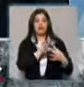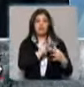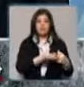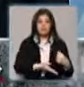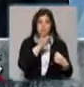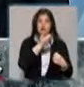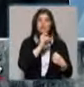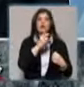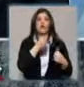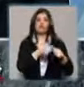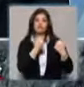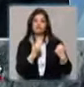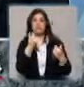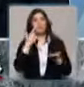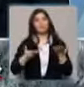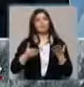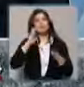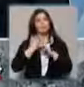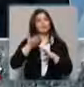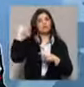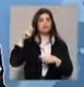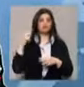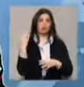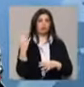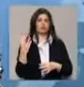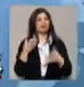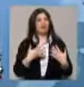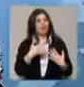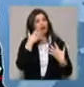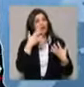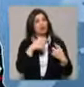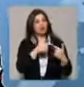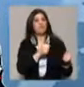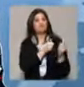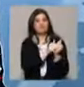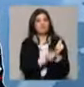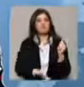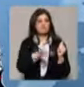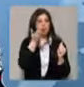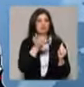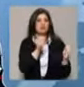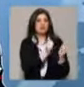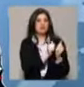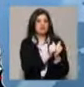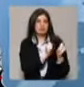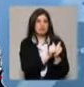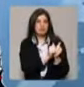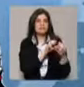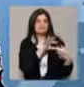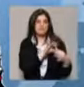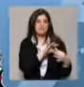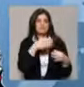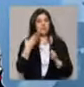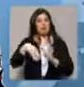em relação às últimas legislativas está mais próximos e estou mais próxima do ponto de vista tático se é verdade que em termos programáticos